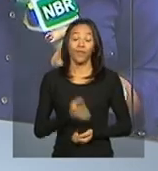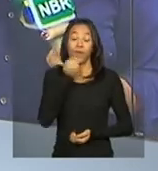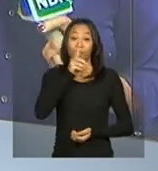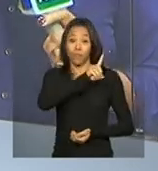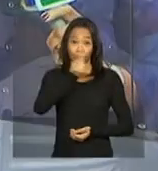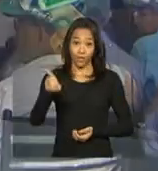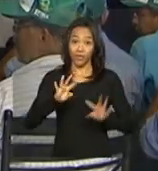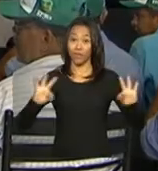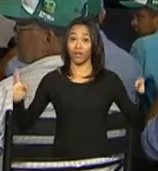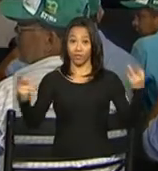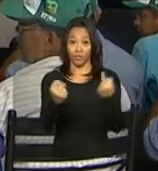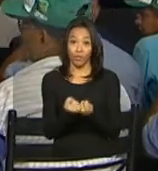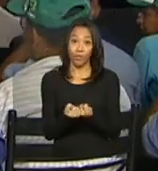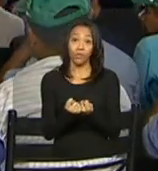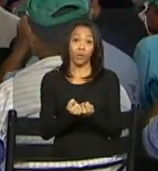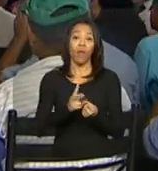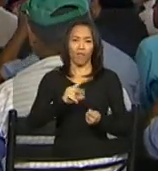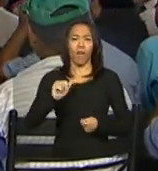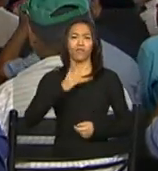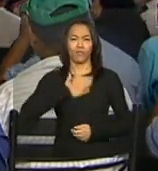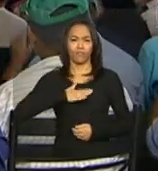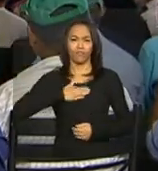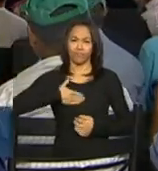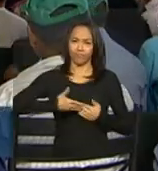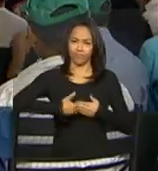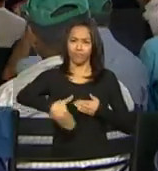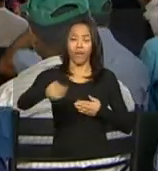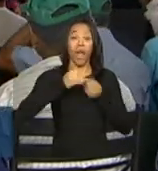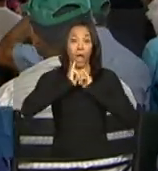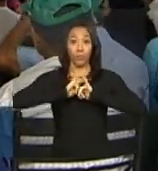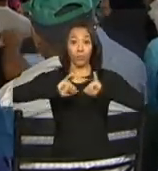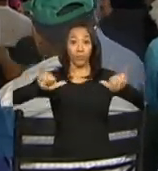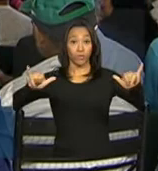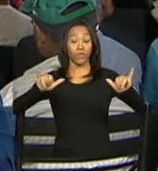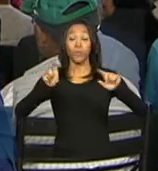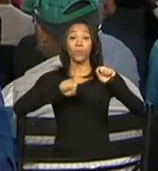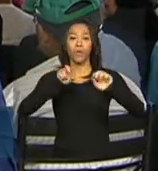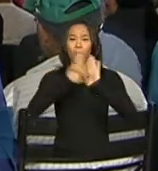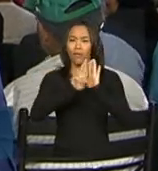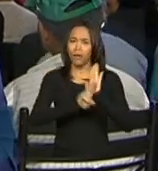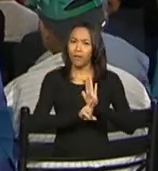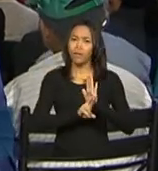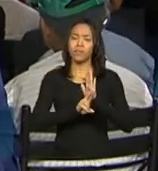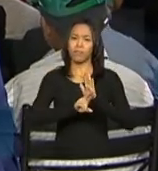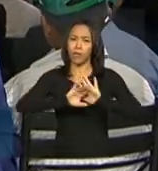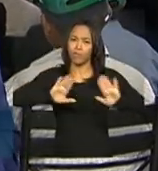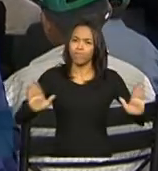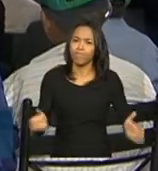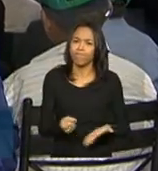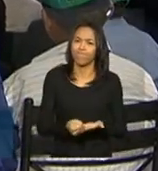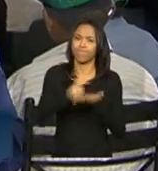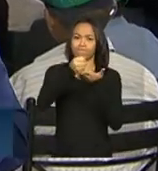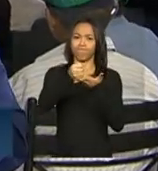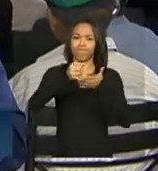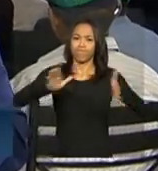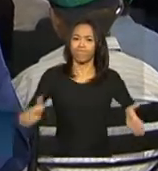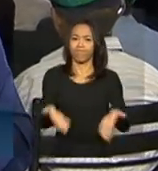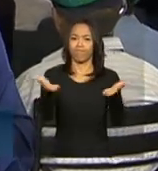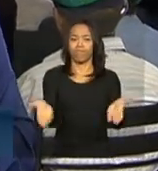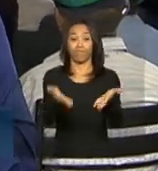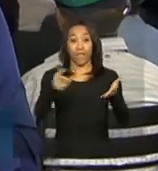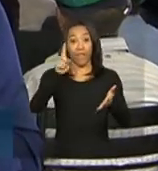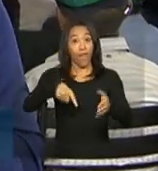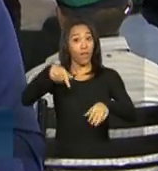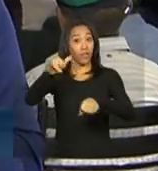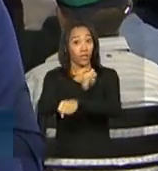Malu. Bom dia a todos. Serão anunciadas aqui no Palácio medidas para alavancar o setor que é considerado estratégico